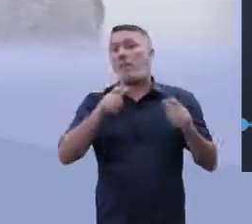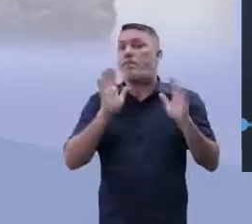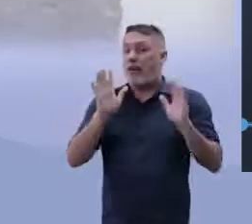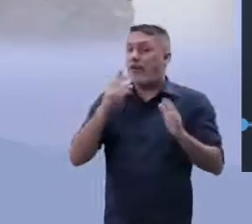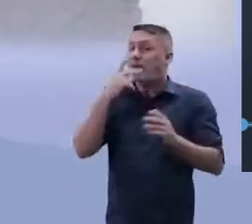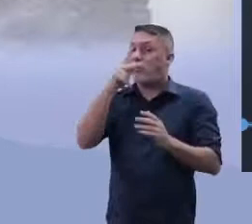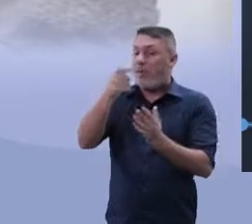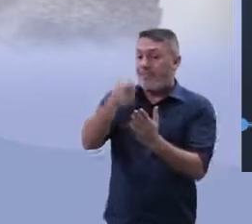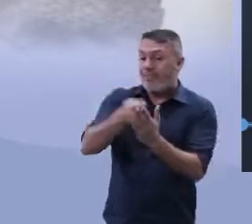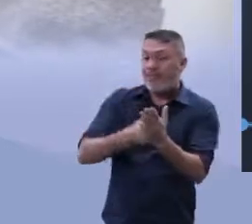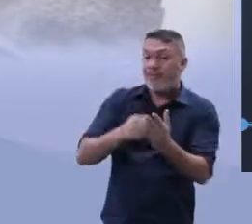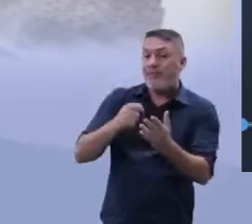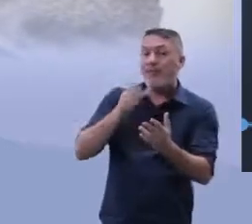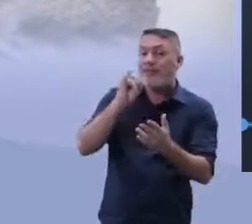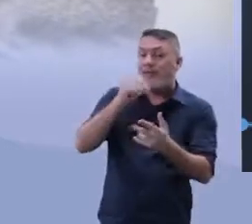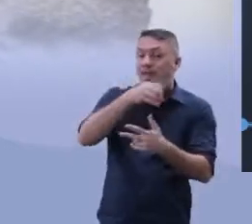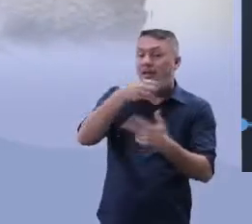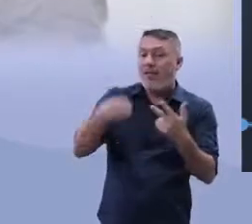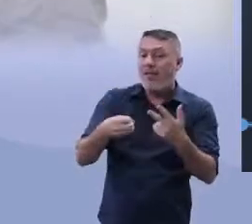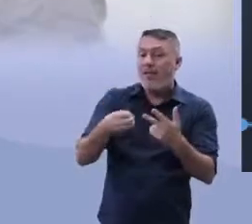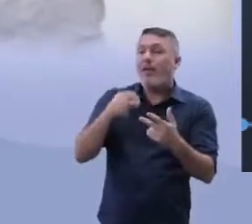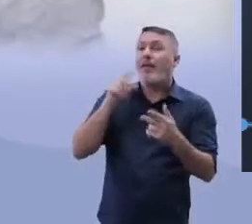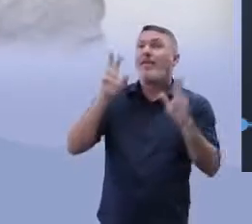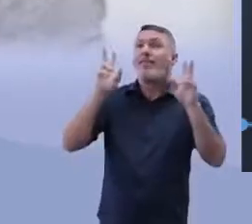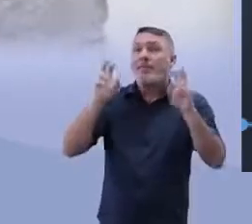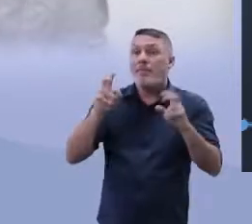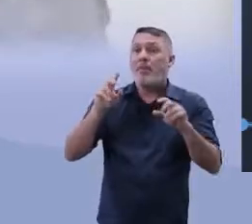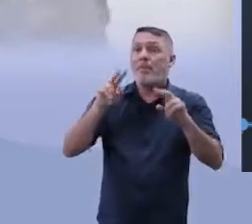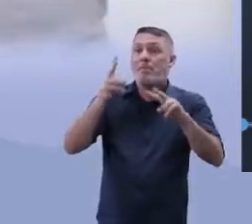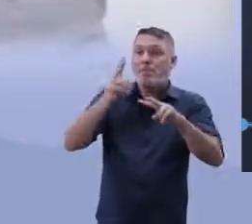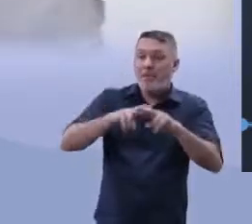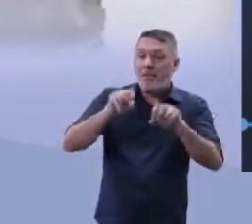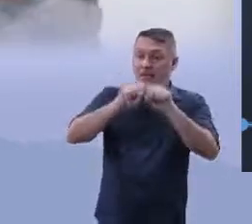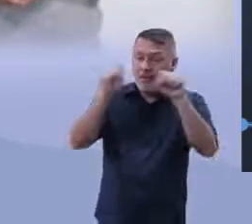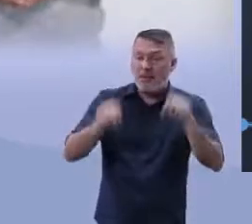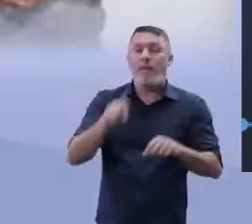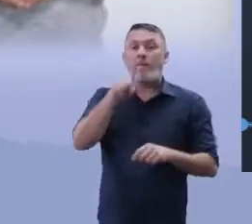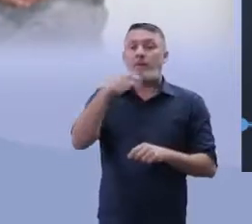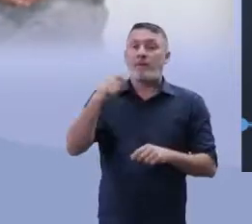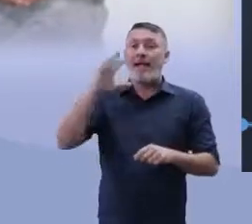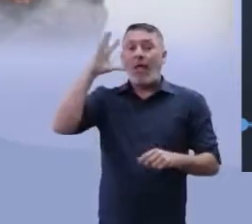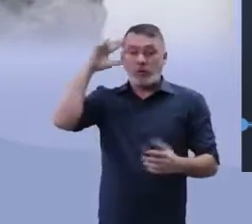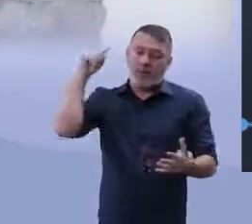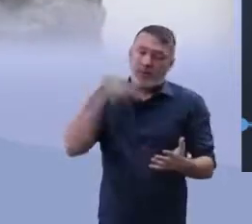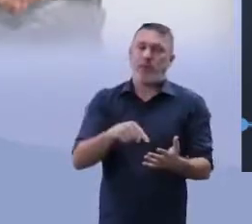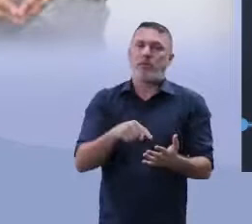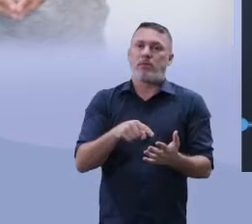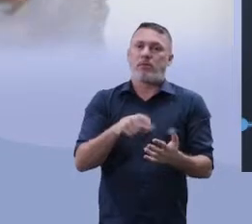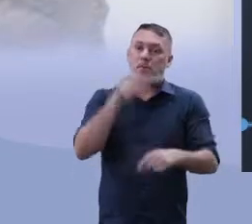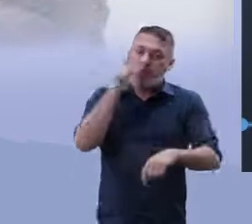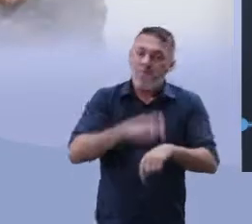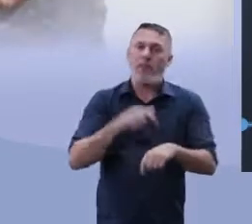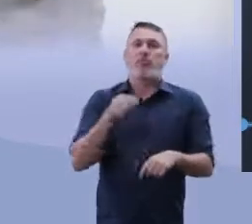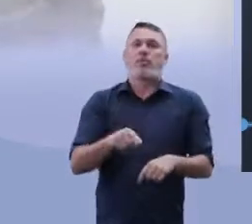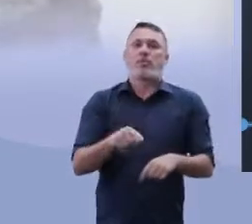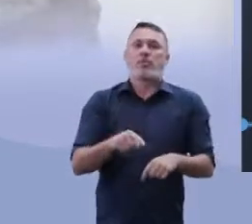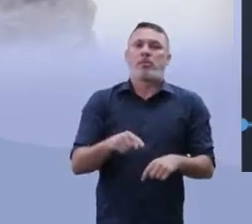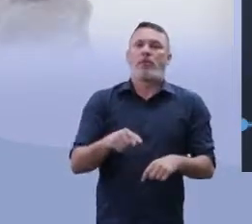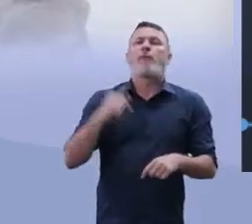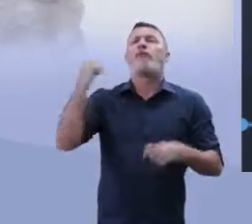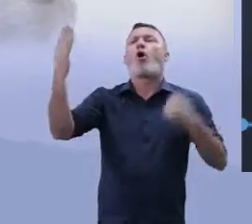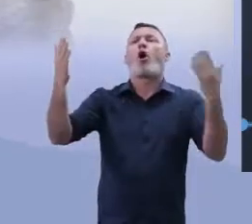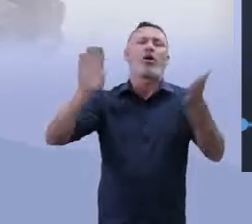for sobre o sistema penitenciário, você precisa resolver ali a situação dessas